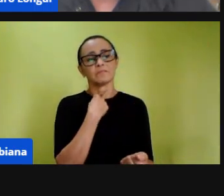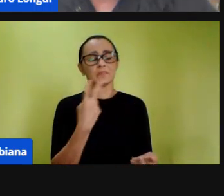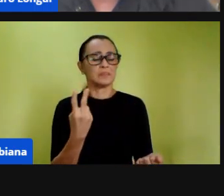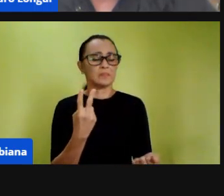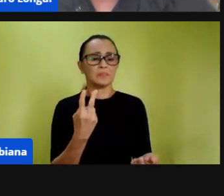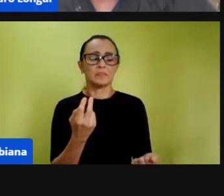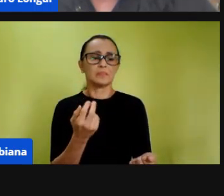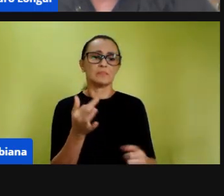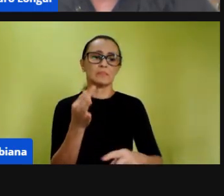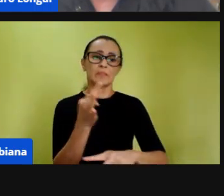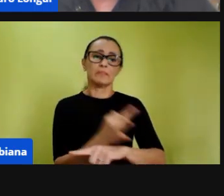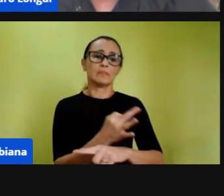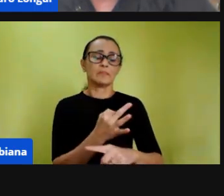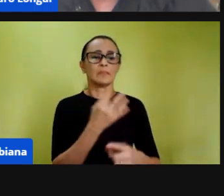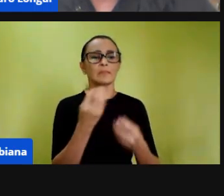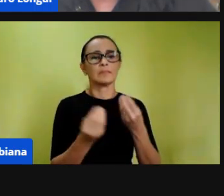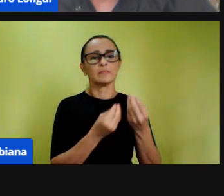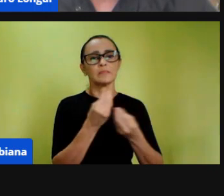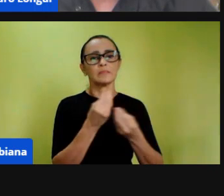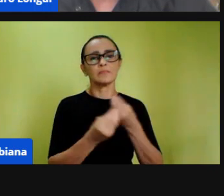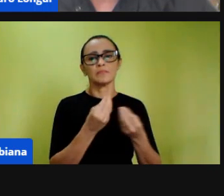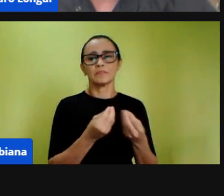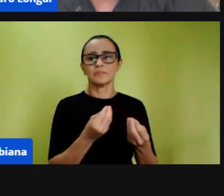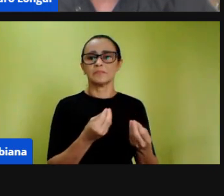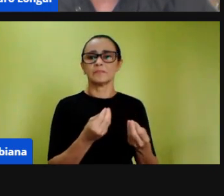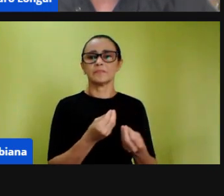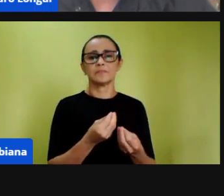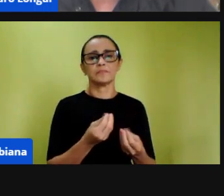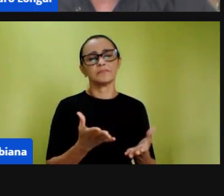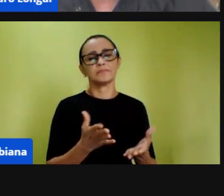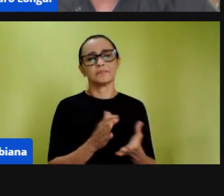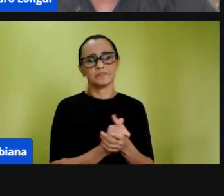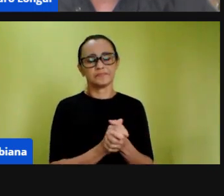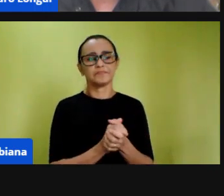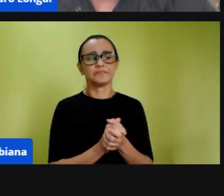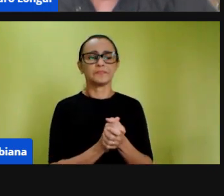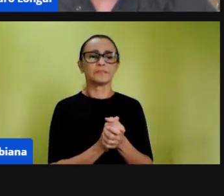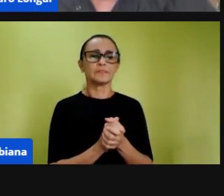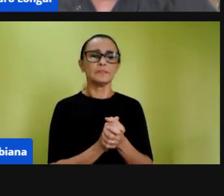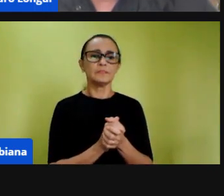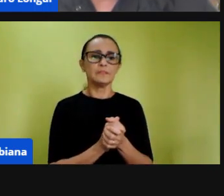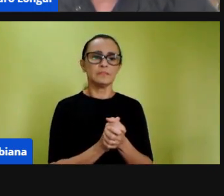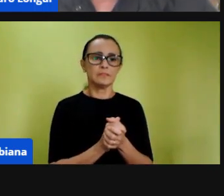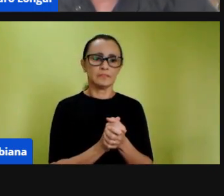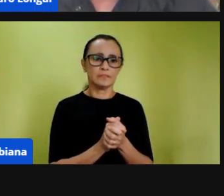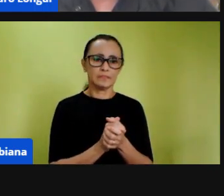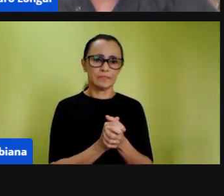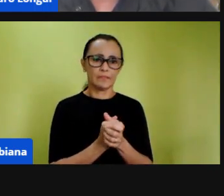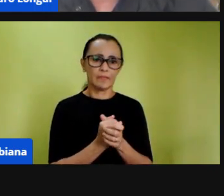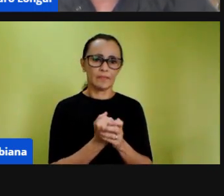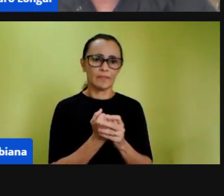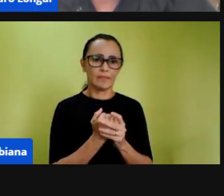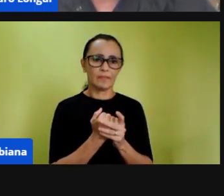esse entendimento dessas noções essenciais, né, dentro do nosso currículo. Muito